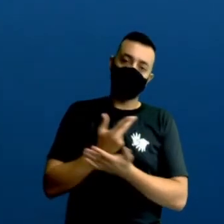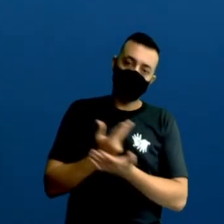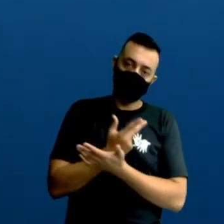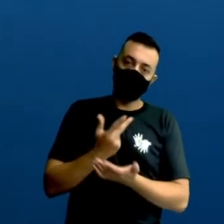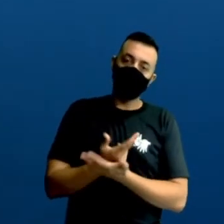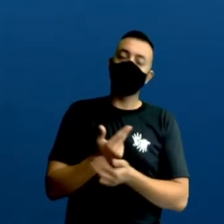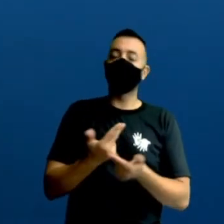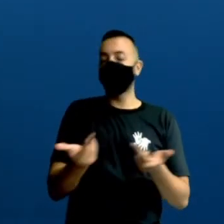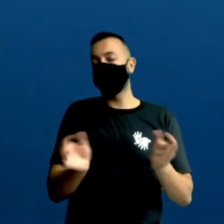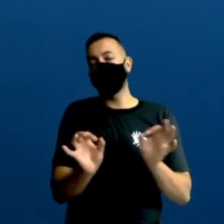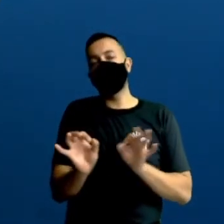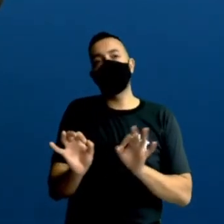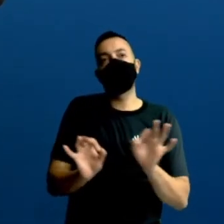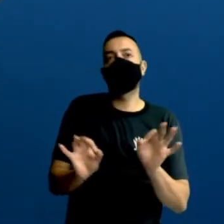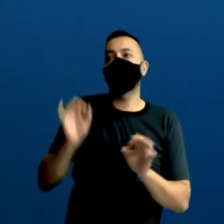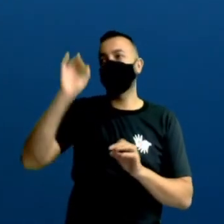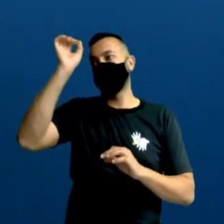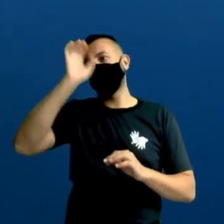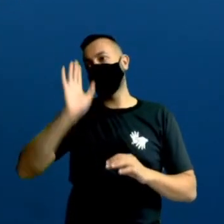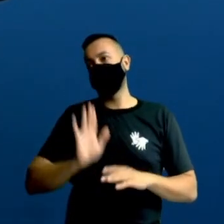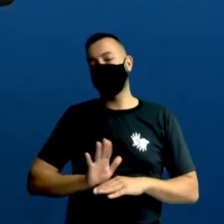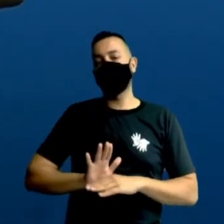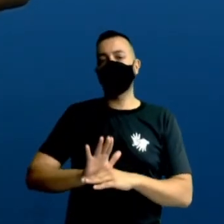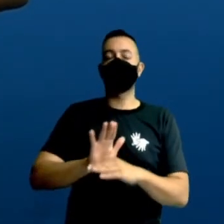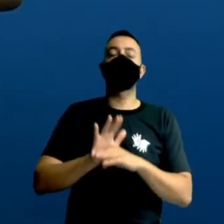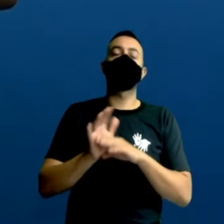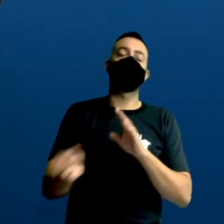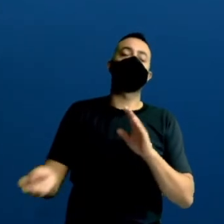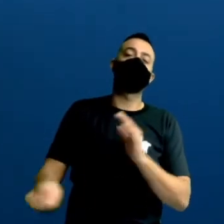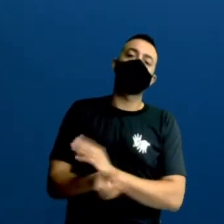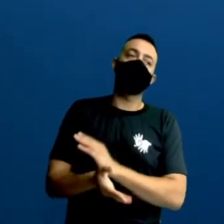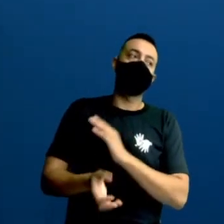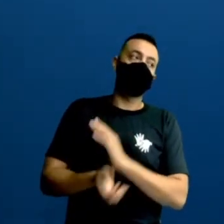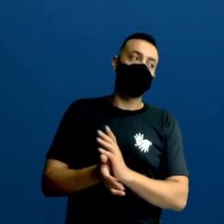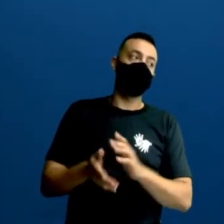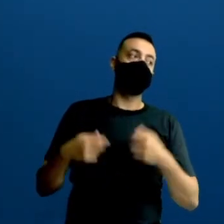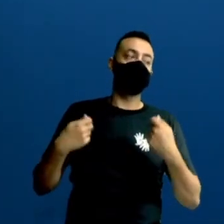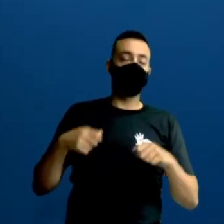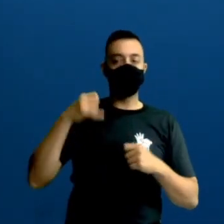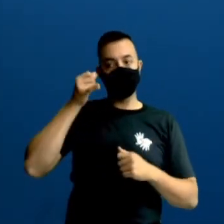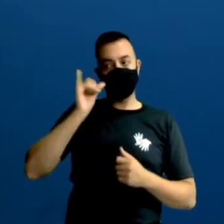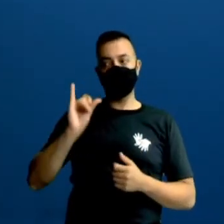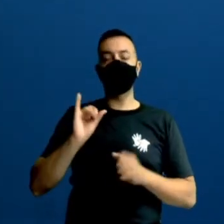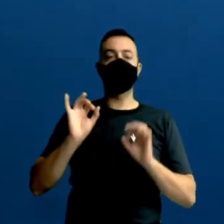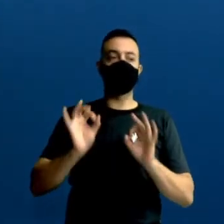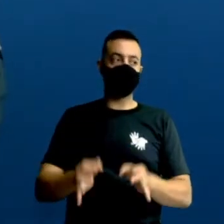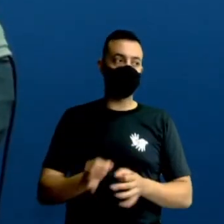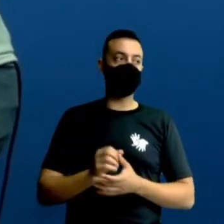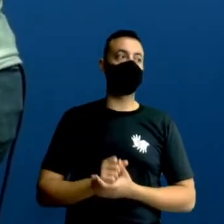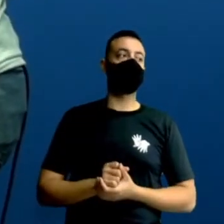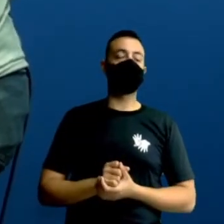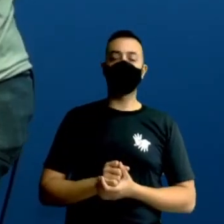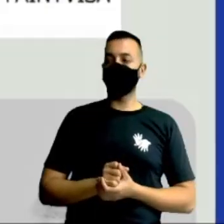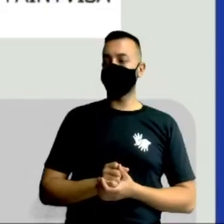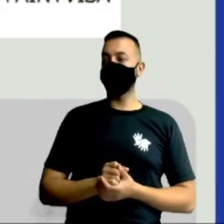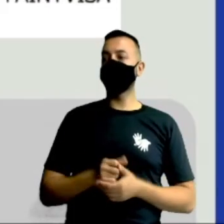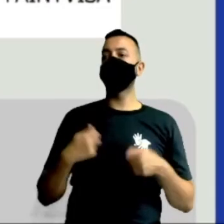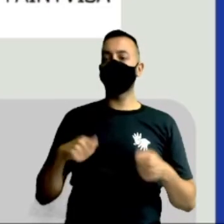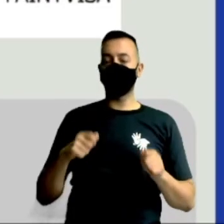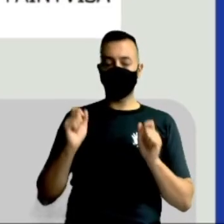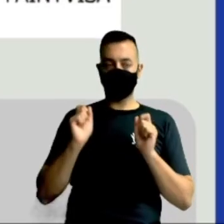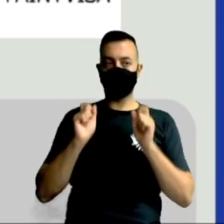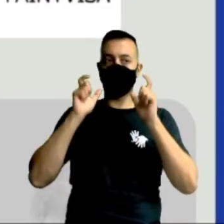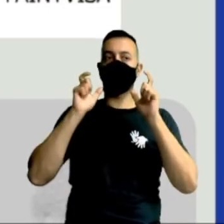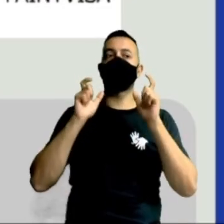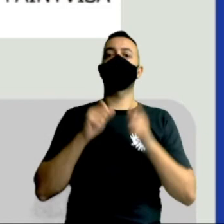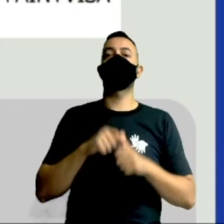o jeitinho brasileiro se transforma em ato de corrupção, e isso tem que ser combatido, tá certo? Então a gente tem que ficar de olho